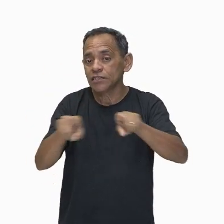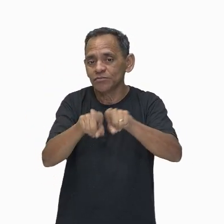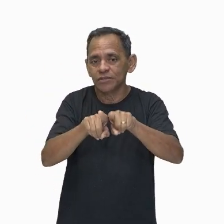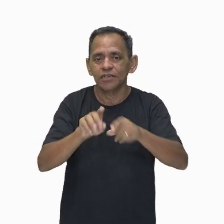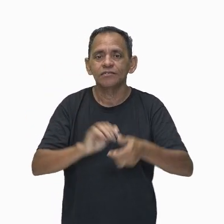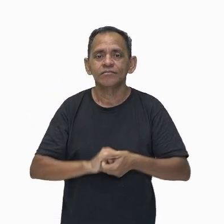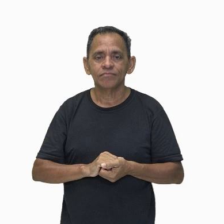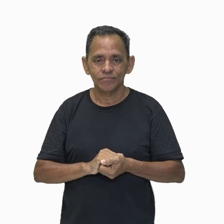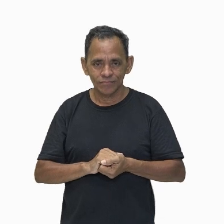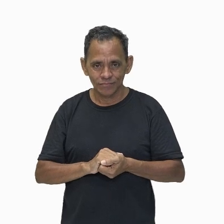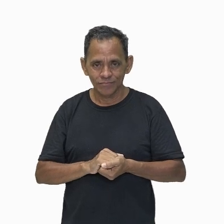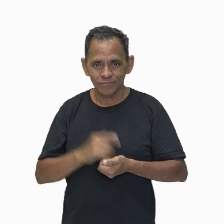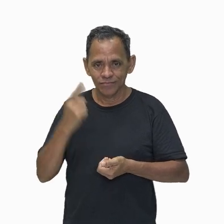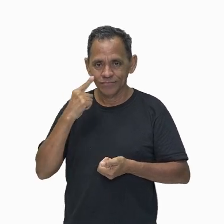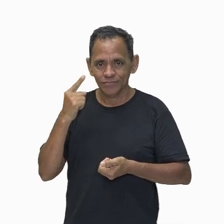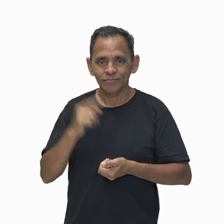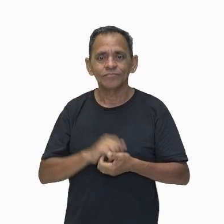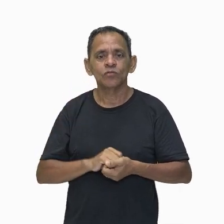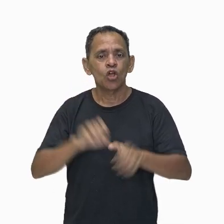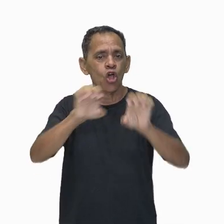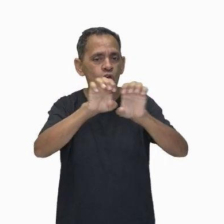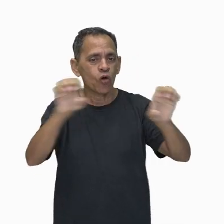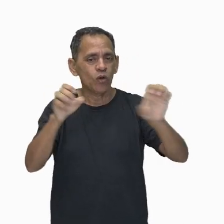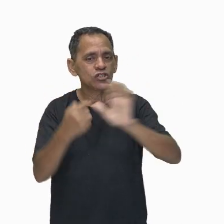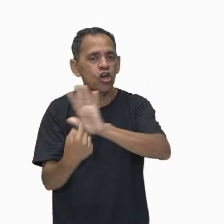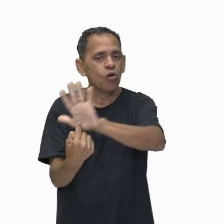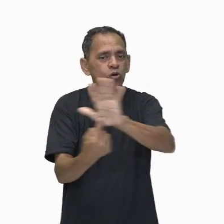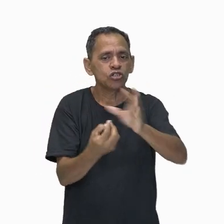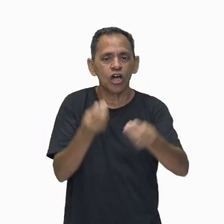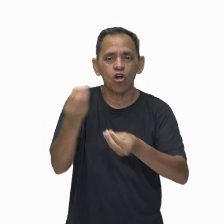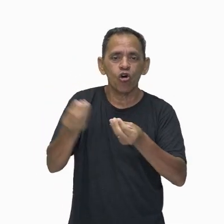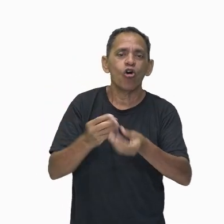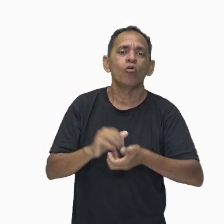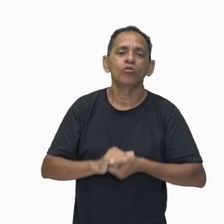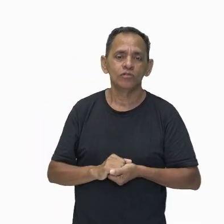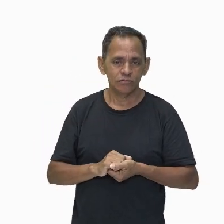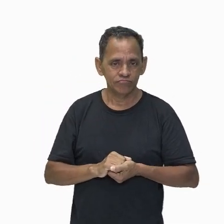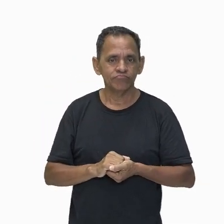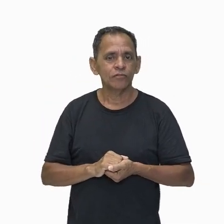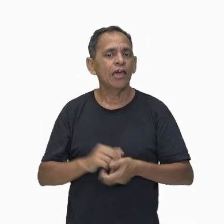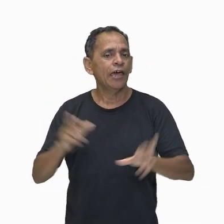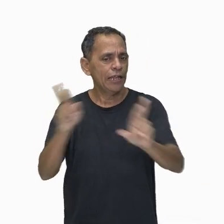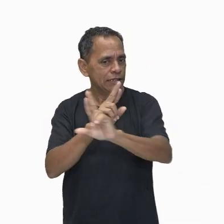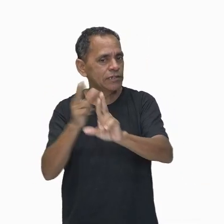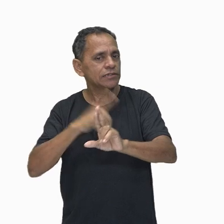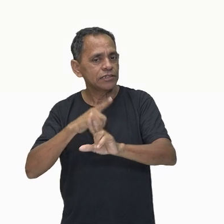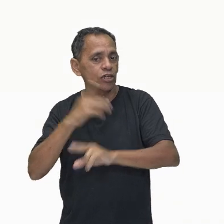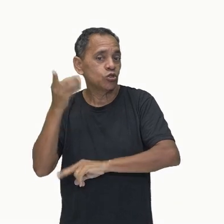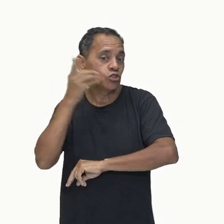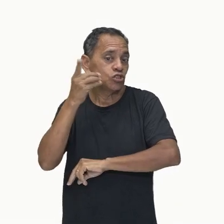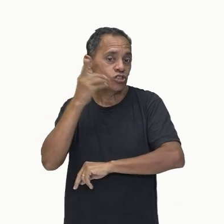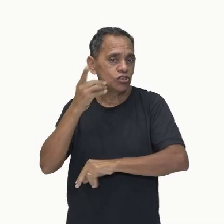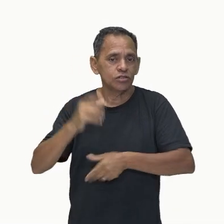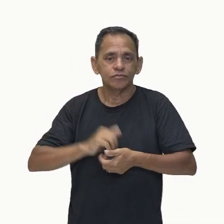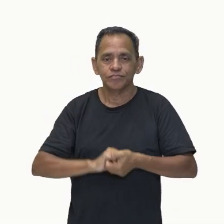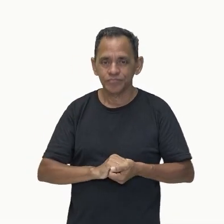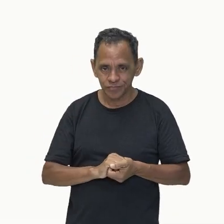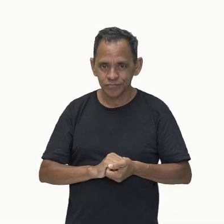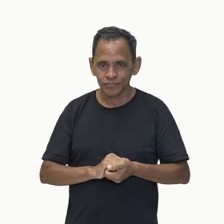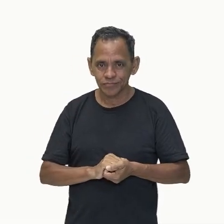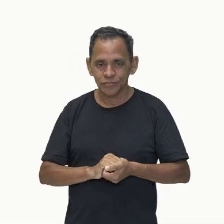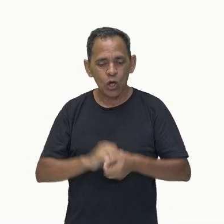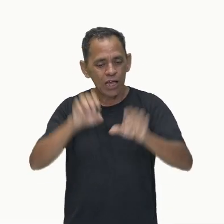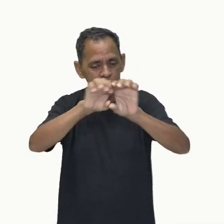espetacular e ela vai fazer parte do nosso dia a dia. Olha, tatua ela aí no teu coração, pessoal, porque essa equação aqui